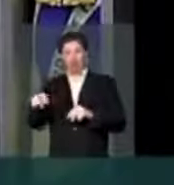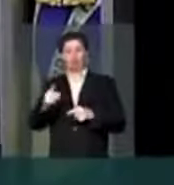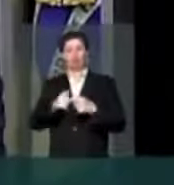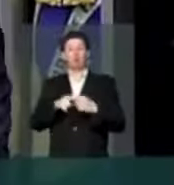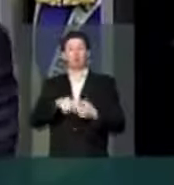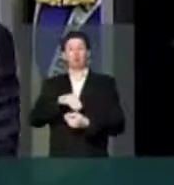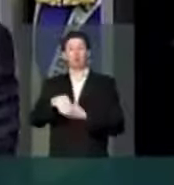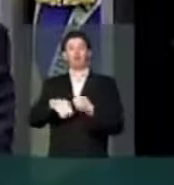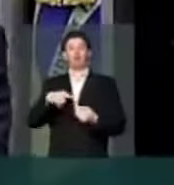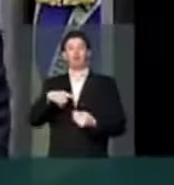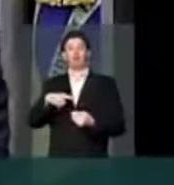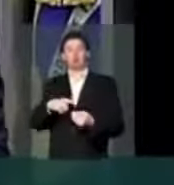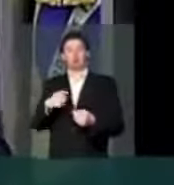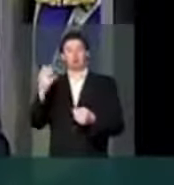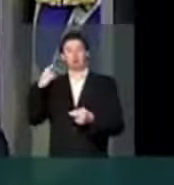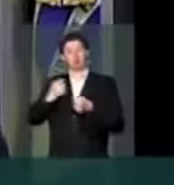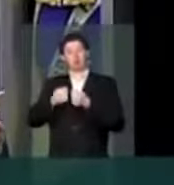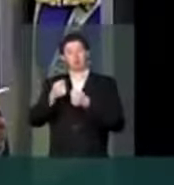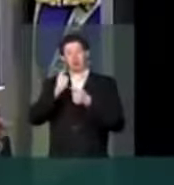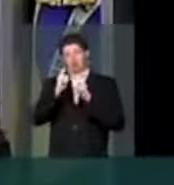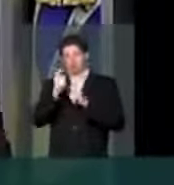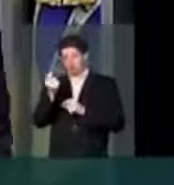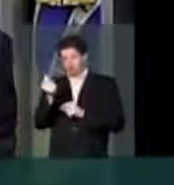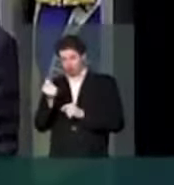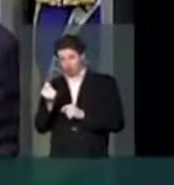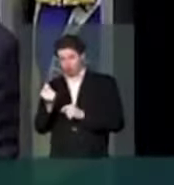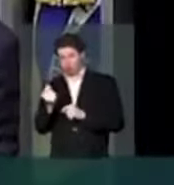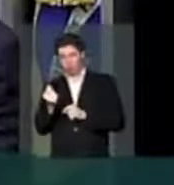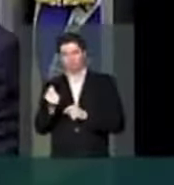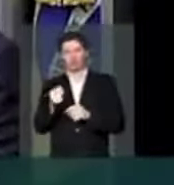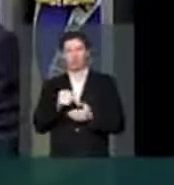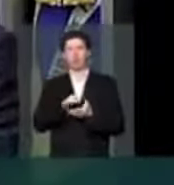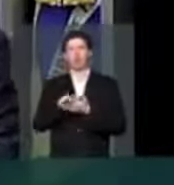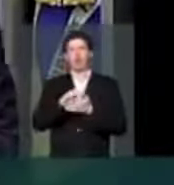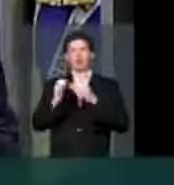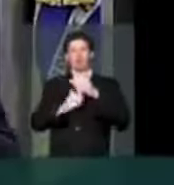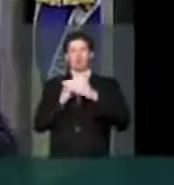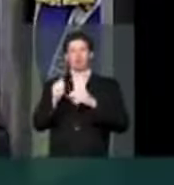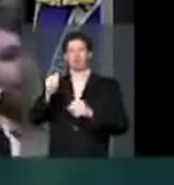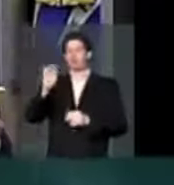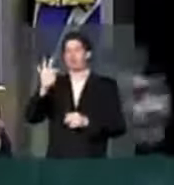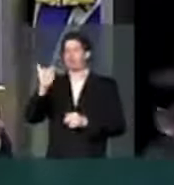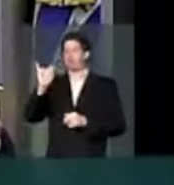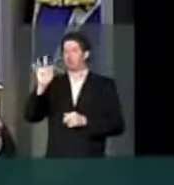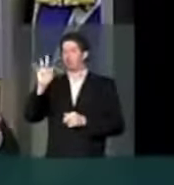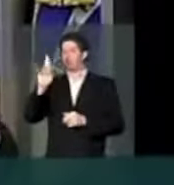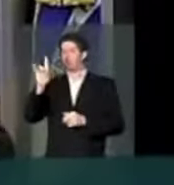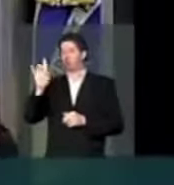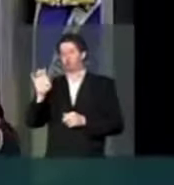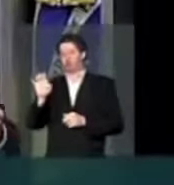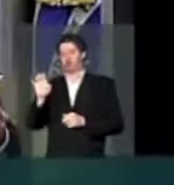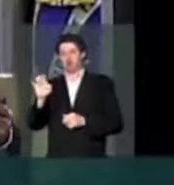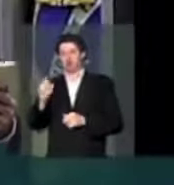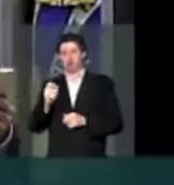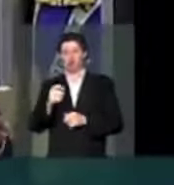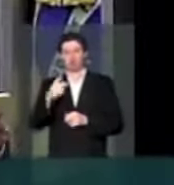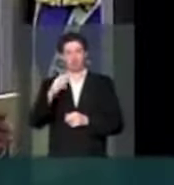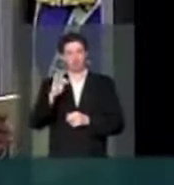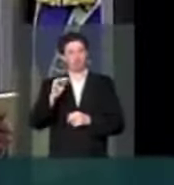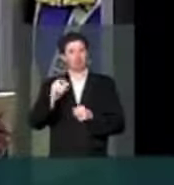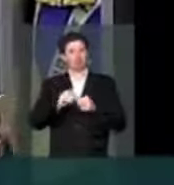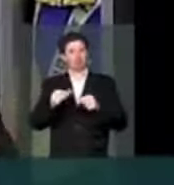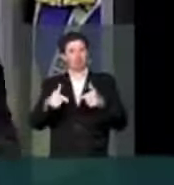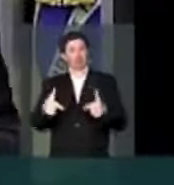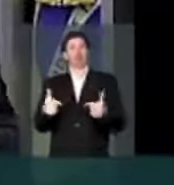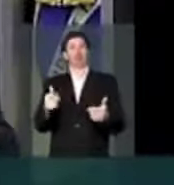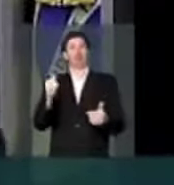seu envolvimento enquanto tesoureiro com a gráfica chamada Atitude. O PT é um partido que toma